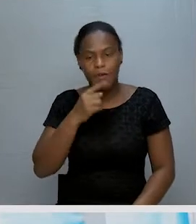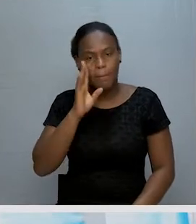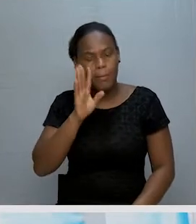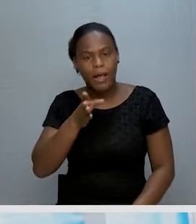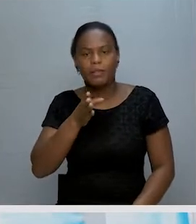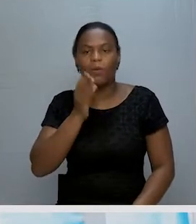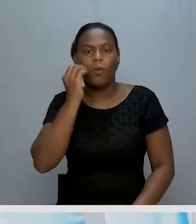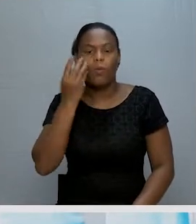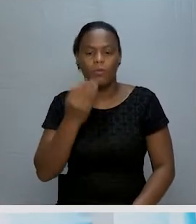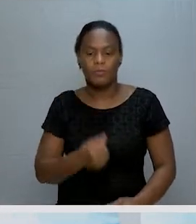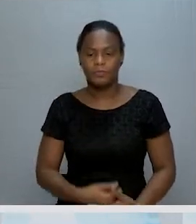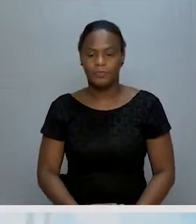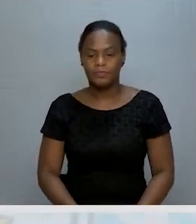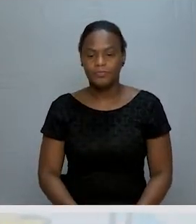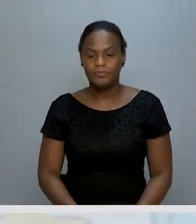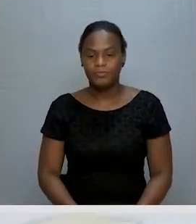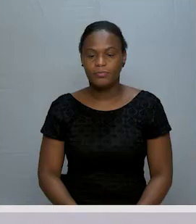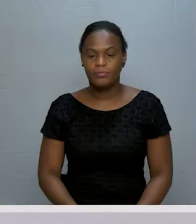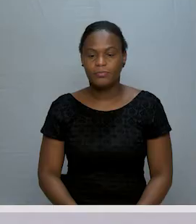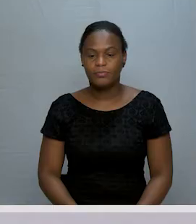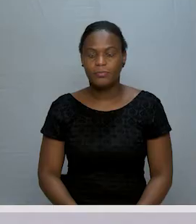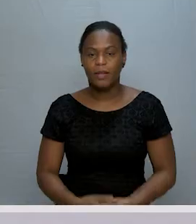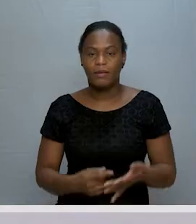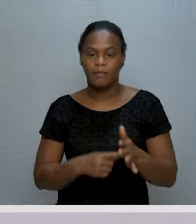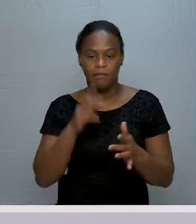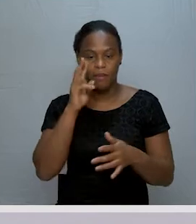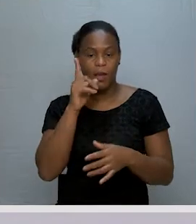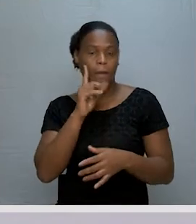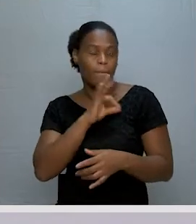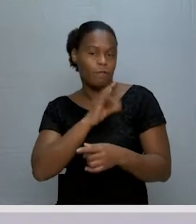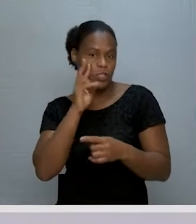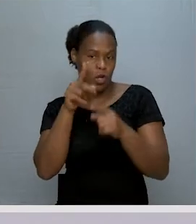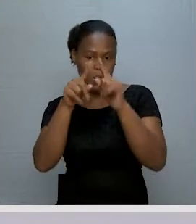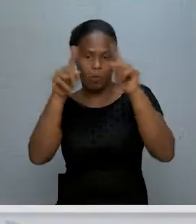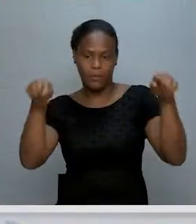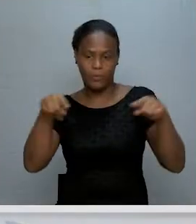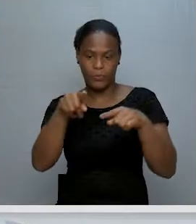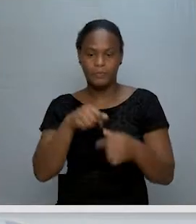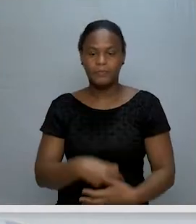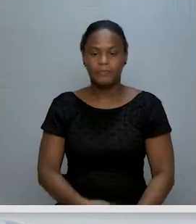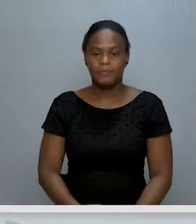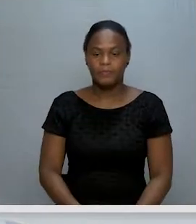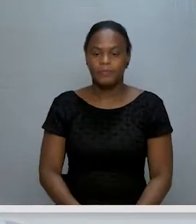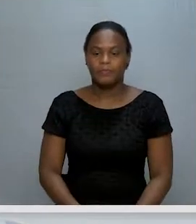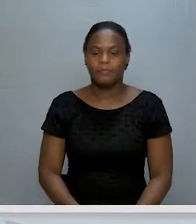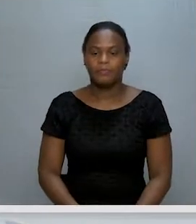na prática, então, como é que se faz. Então, temos 25